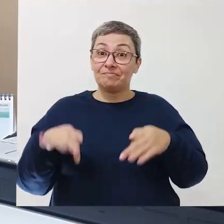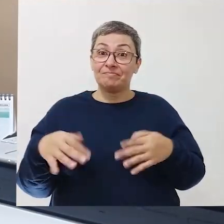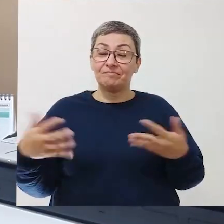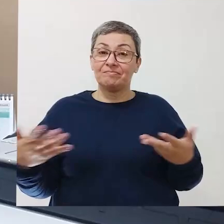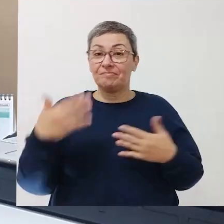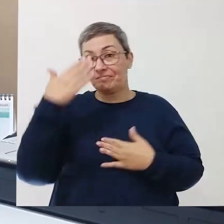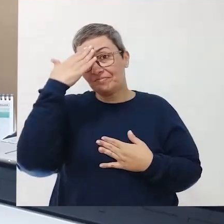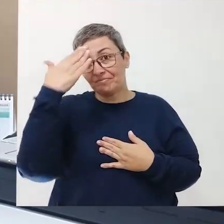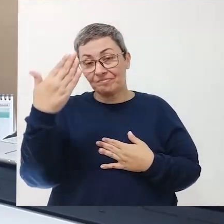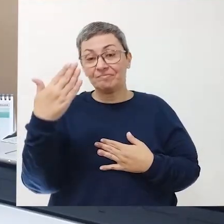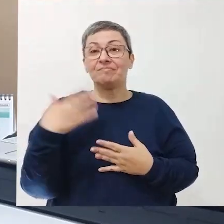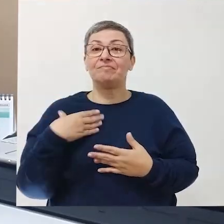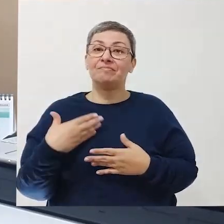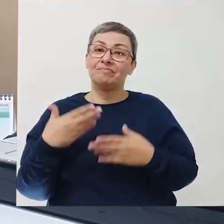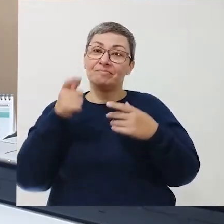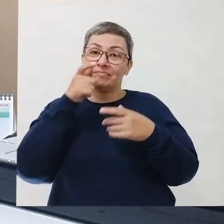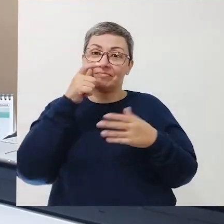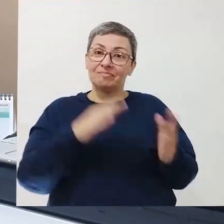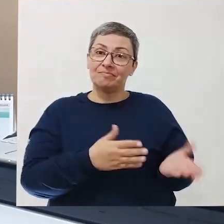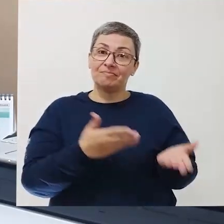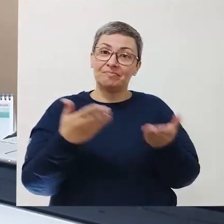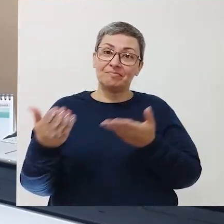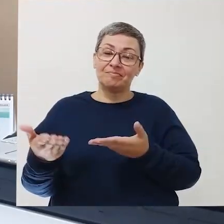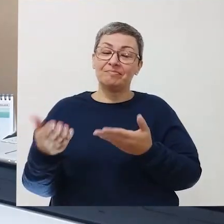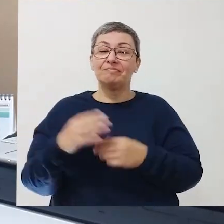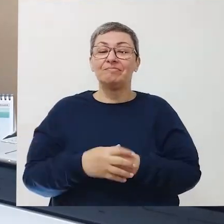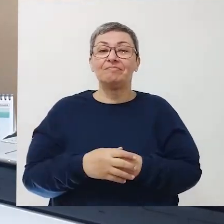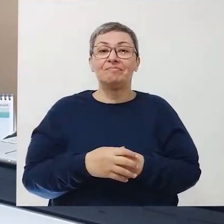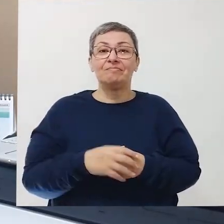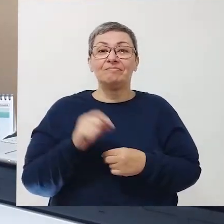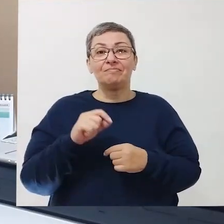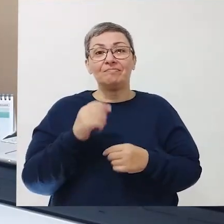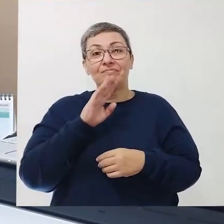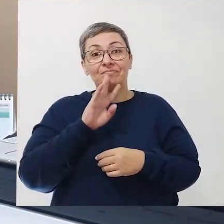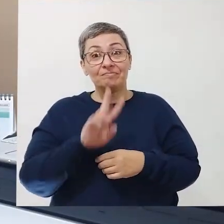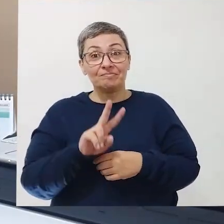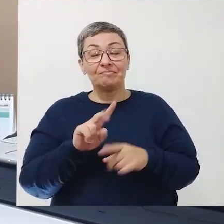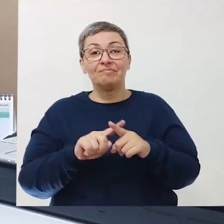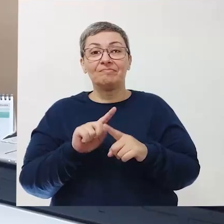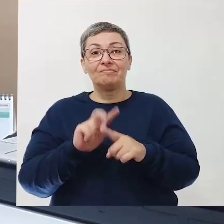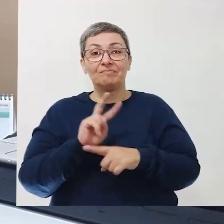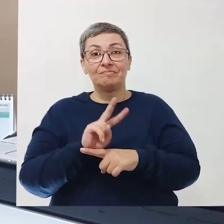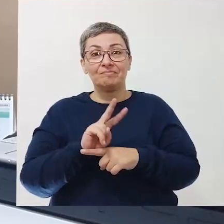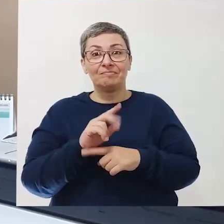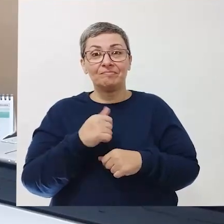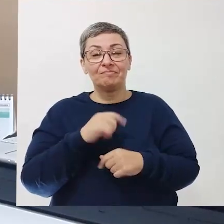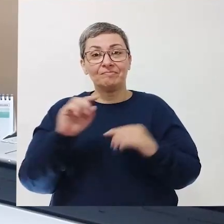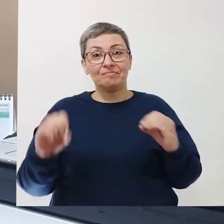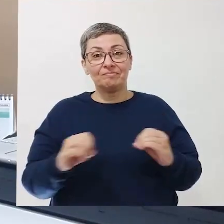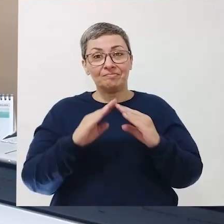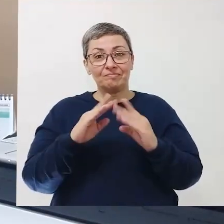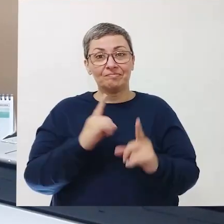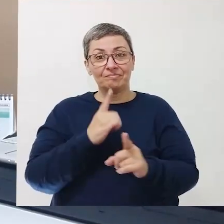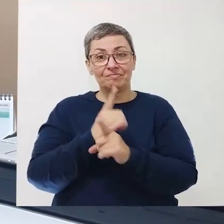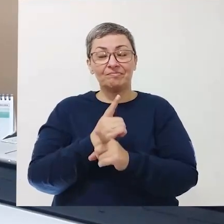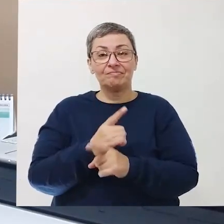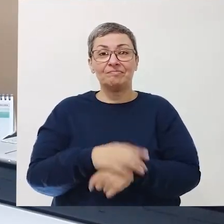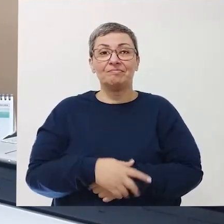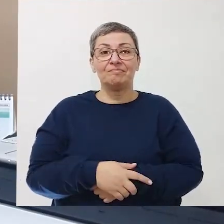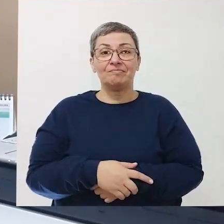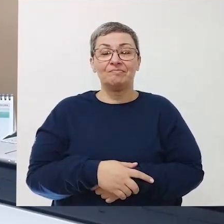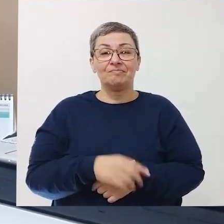As pessoas usam rede social Para um monte de coisa, né Enfim Nós tivemos aí uma crescente